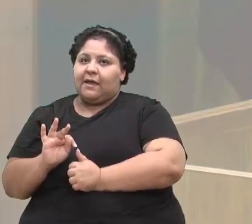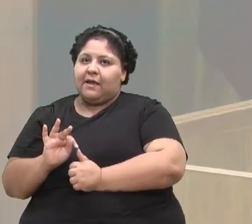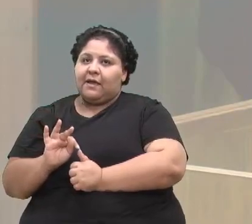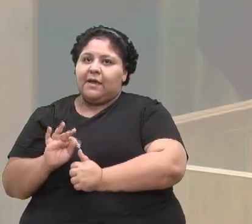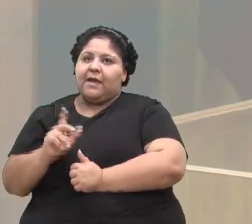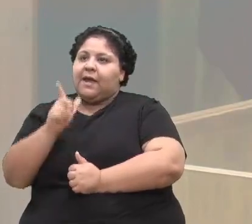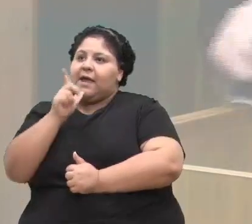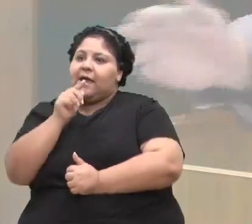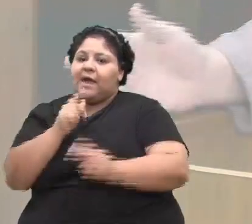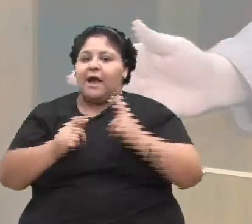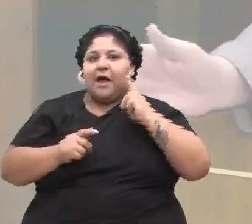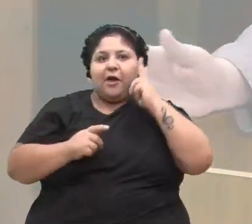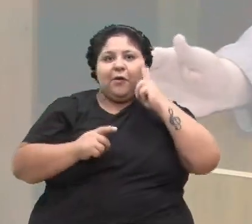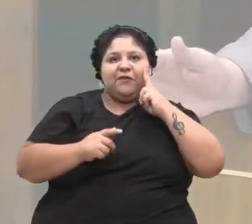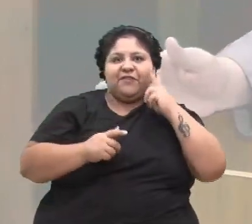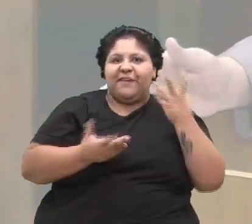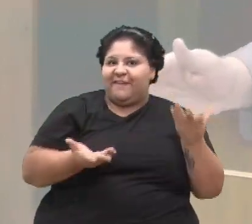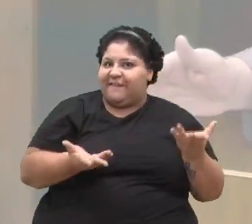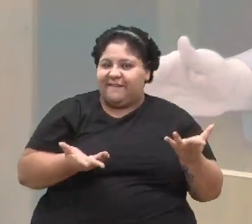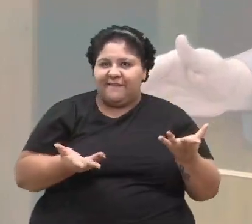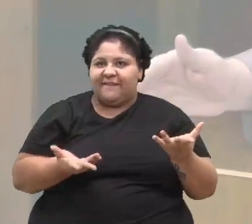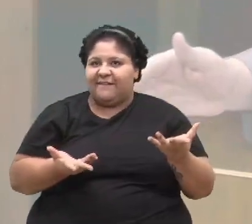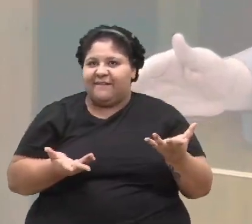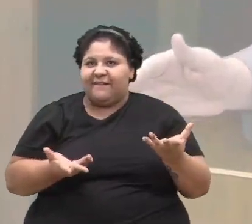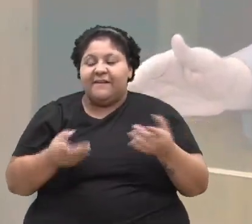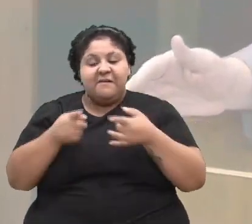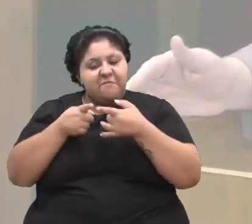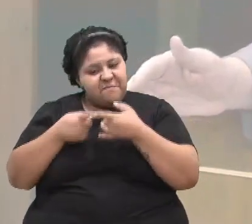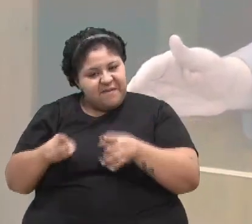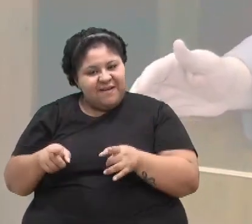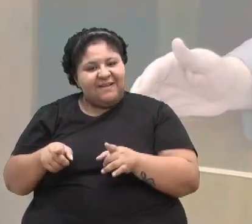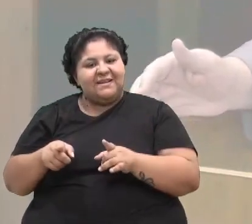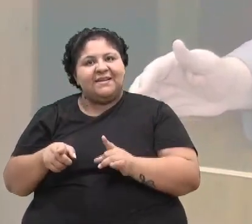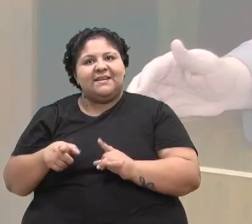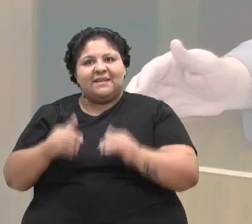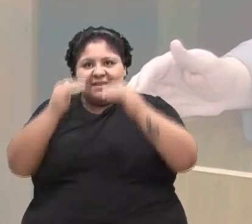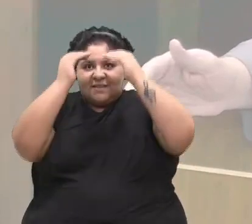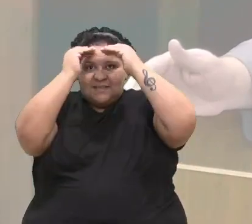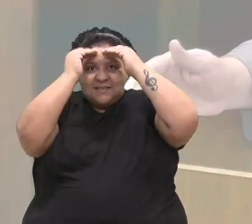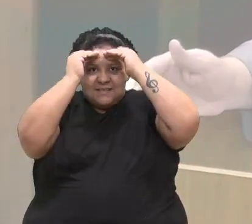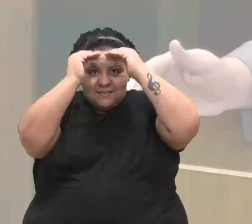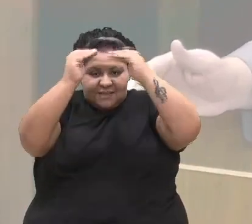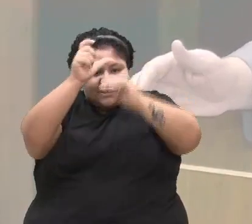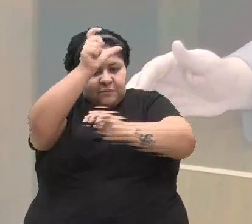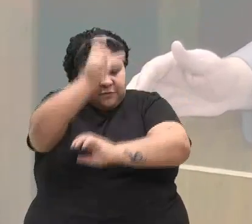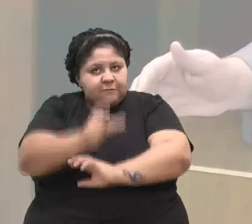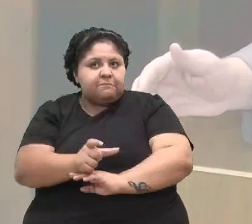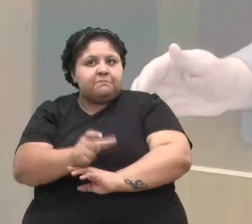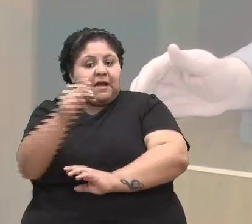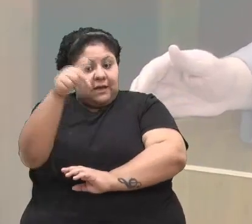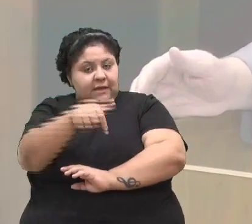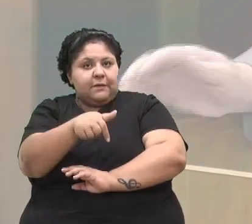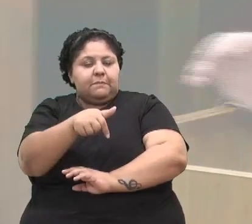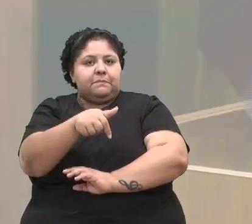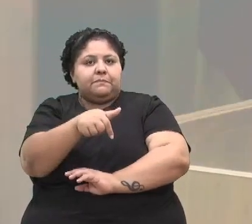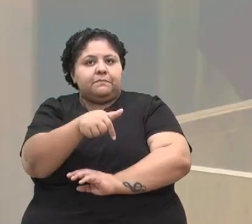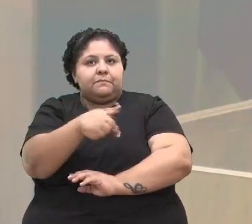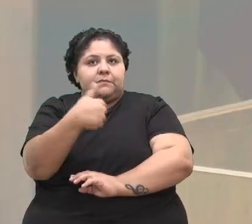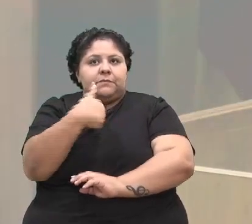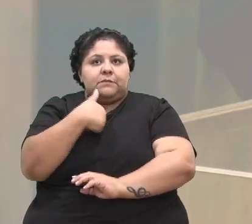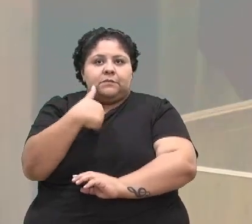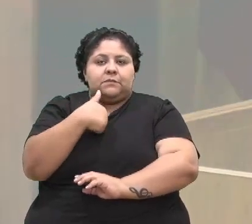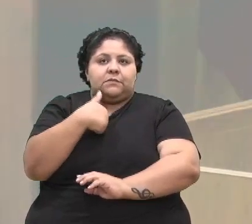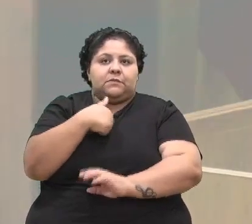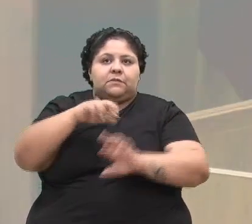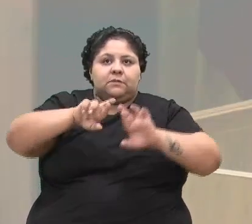vinho, o que mais pode ser mais diferente, mas mesmo assim, respeito demais as pessoas que estão aqui. Para mim, a